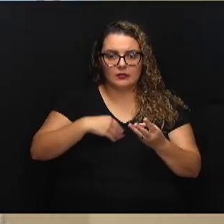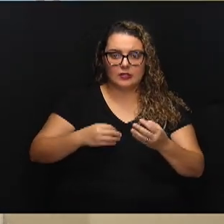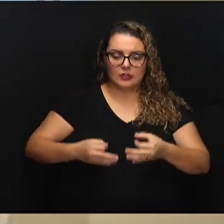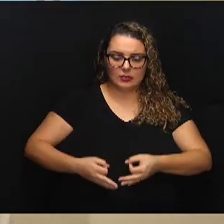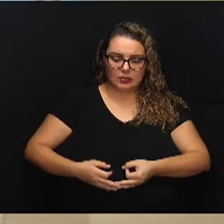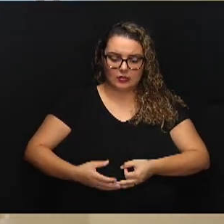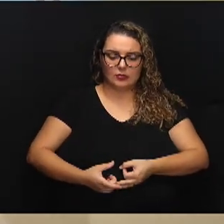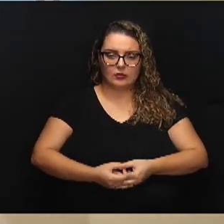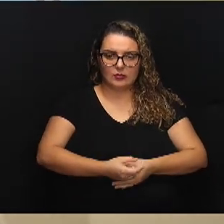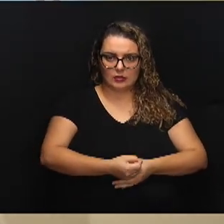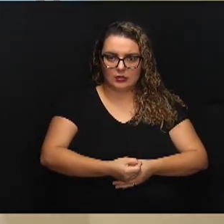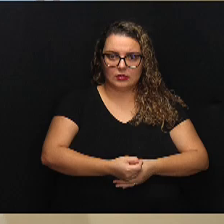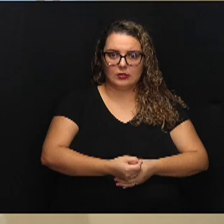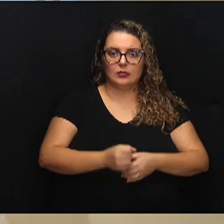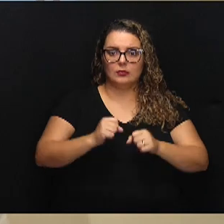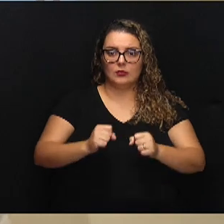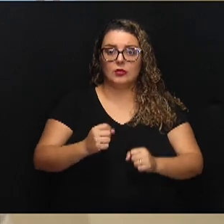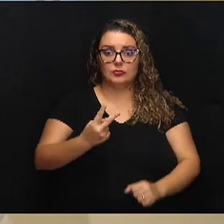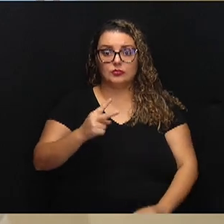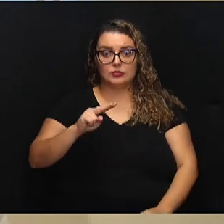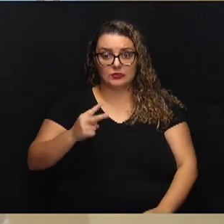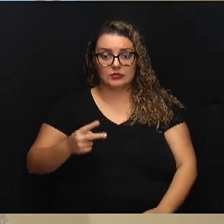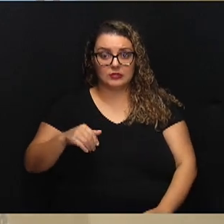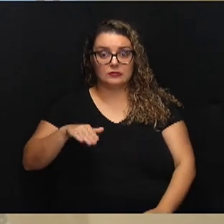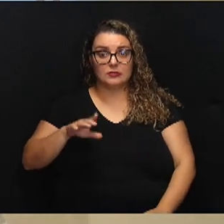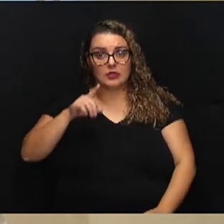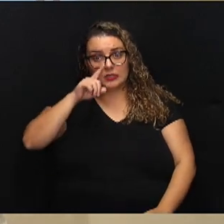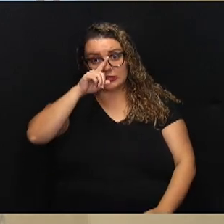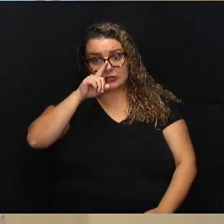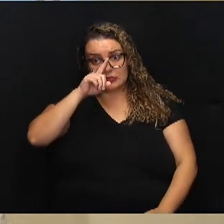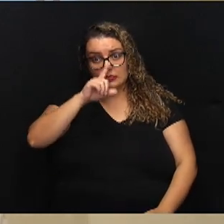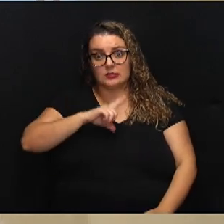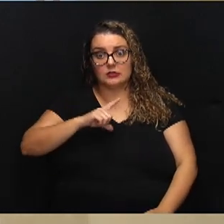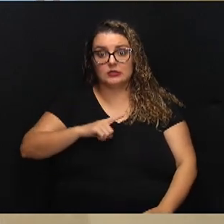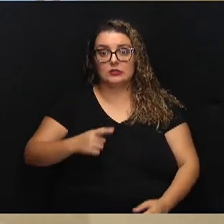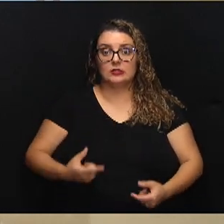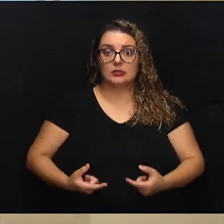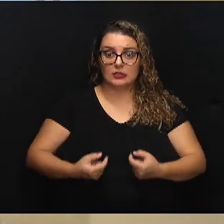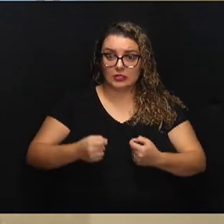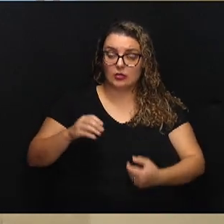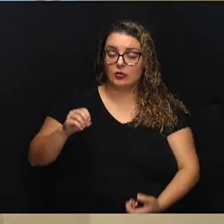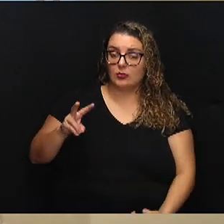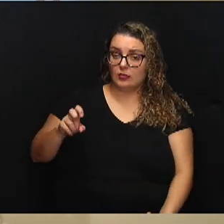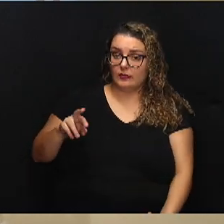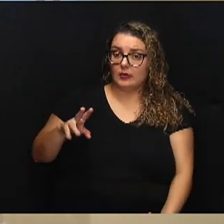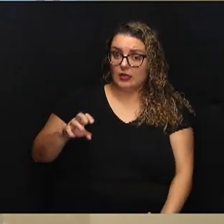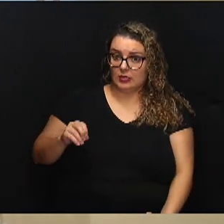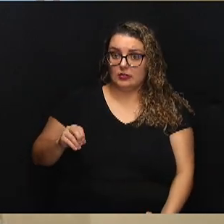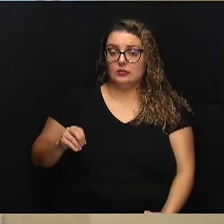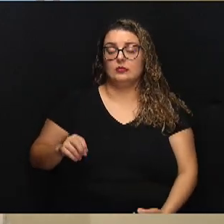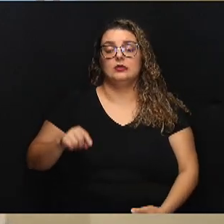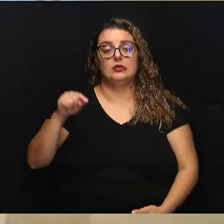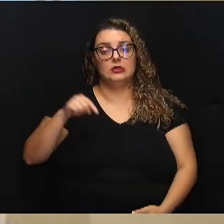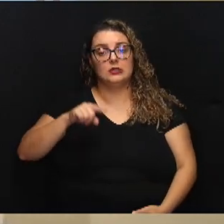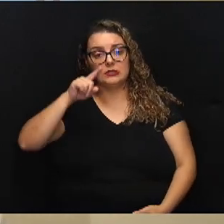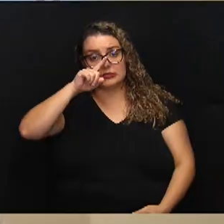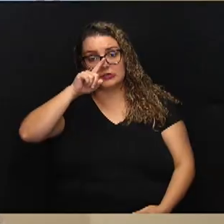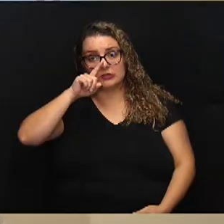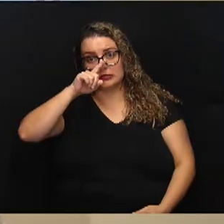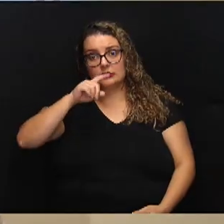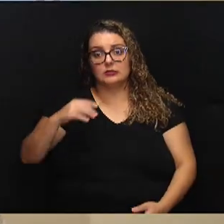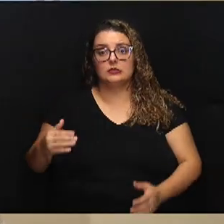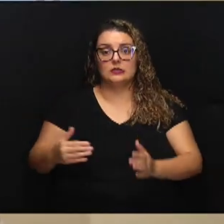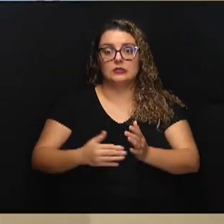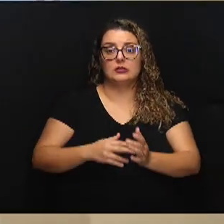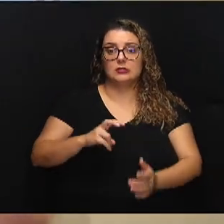pode aumentar em 2 vezes o risco dessa mulher ter câncer de ovário. E esse risco, ele pode aumentar em até